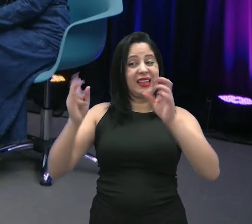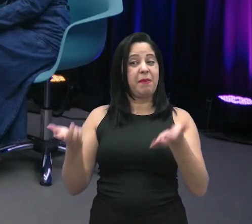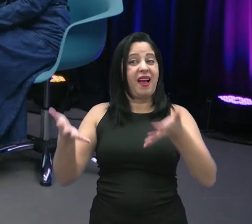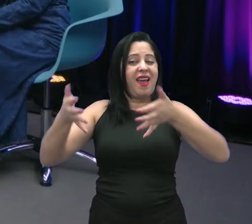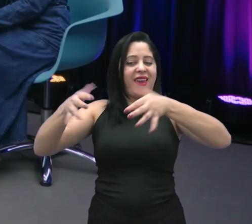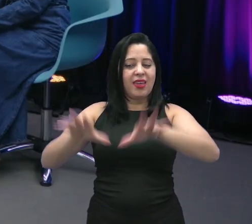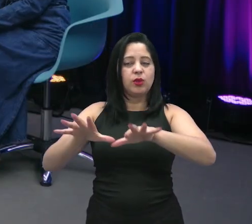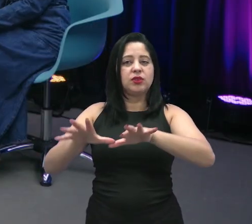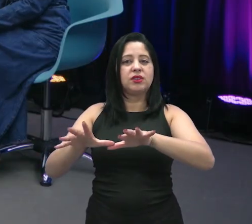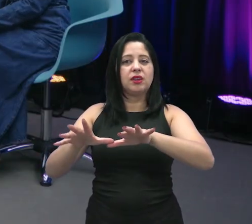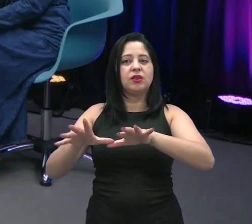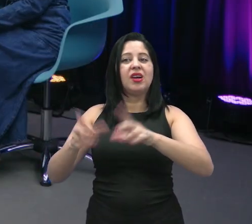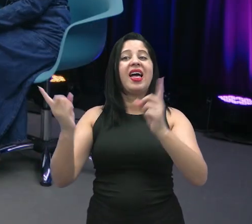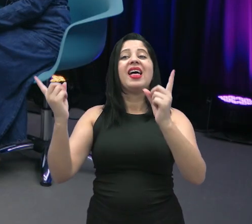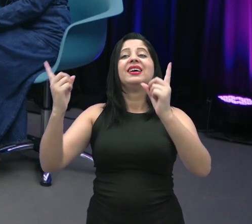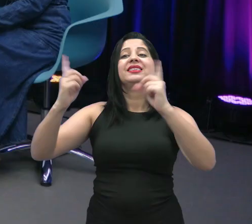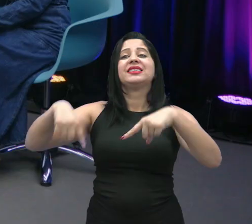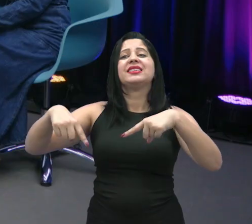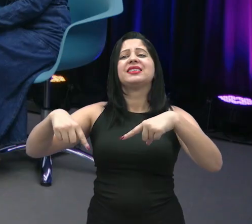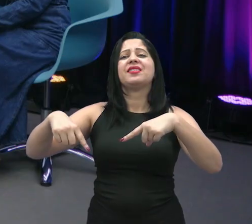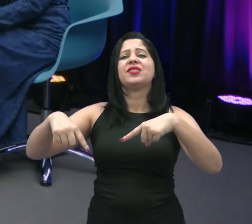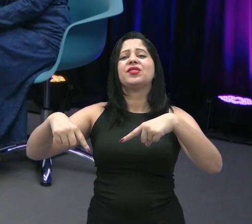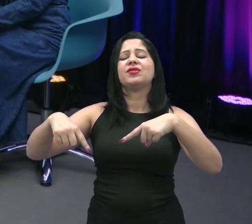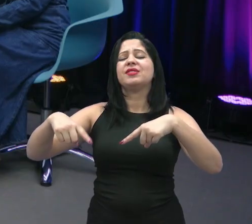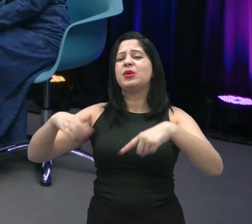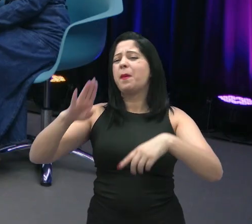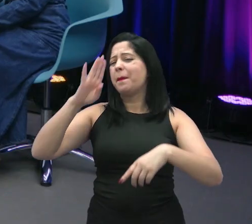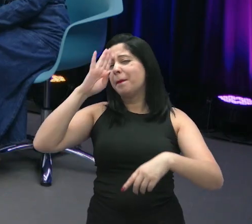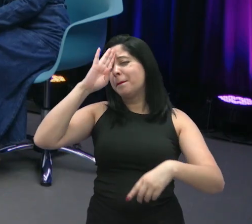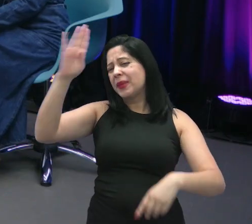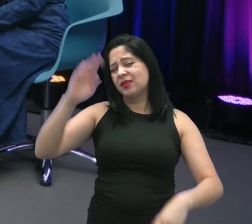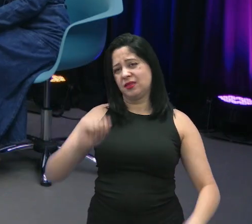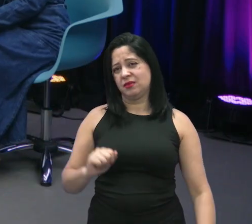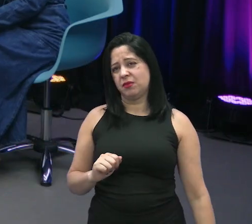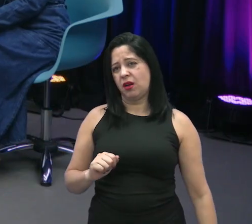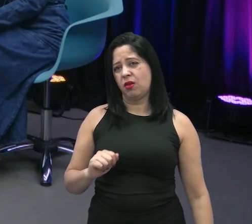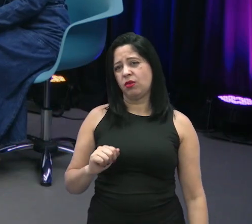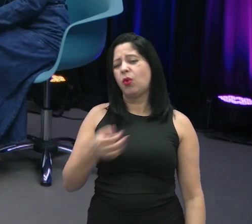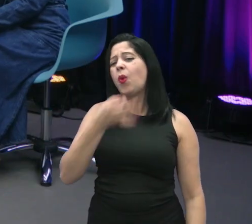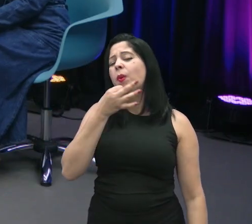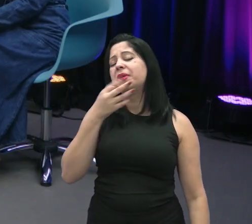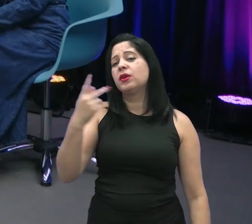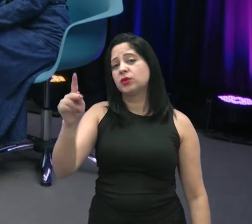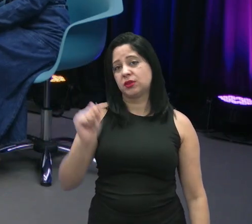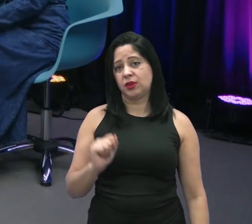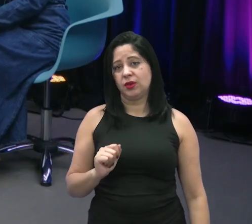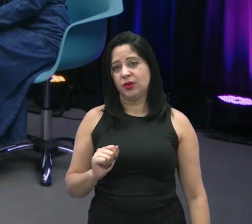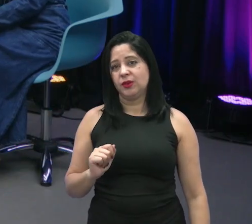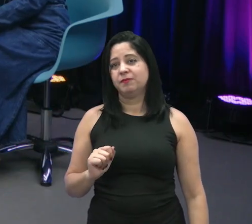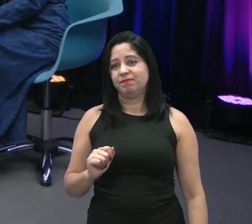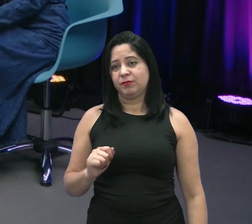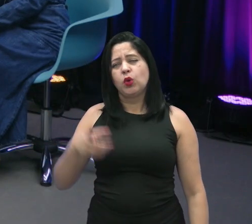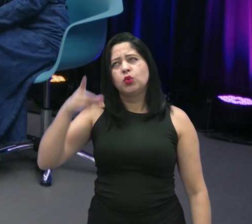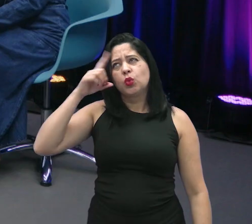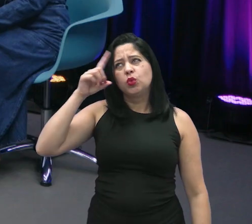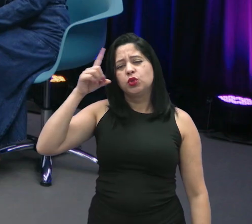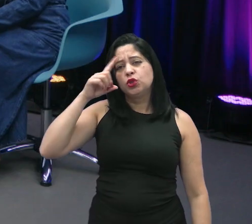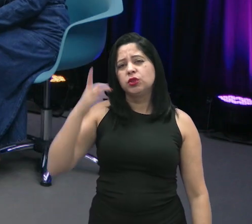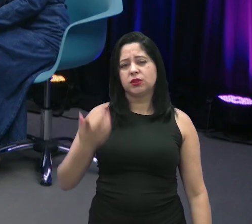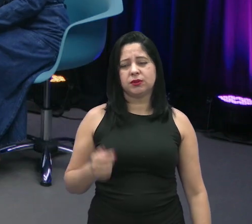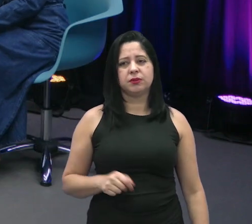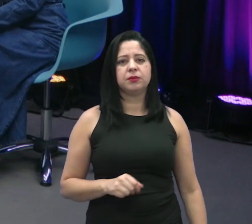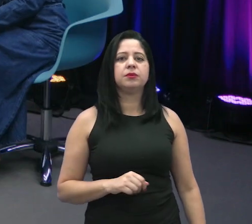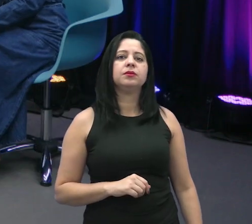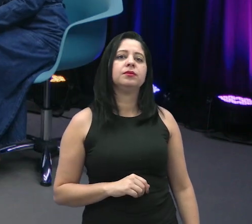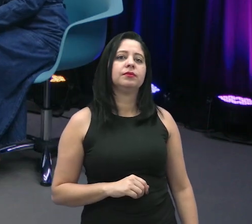em inclusão? Que daí vocês podem dar a opinião de vocês dentro do Instituto. E o que vocês veem, né, quando estão aí na rotina do